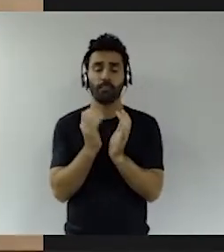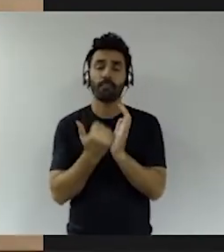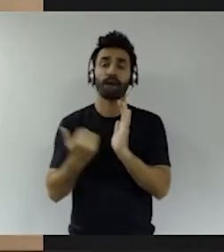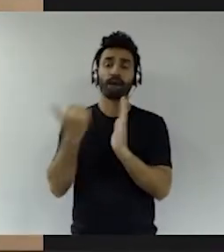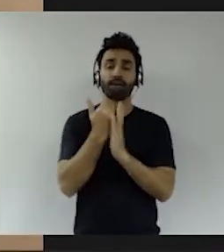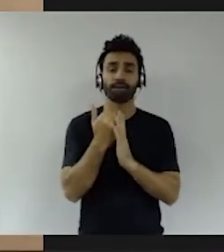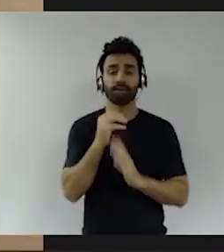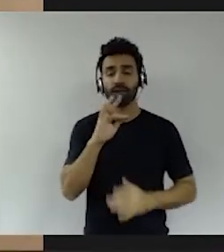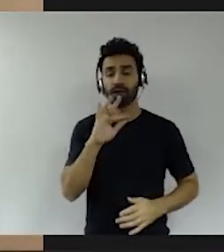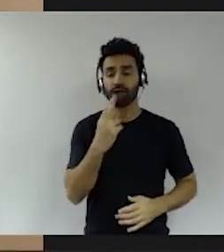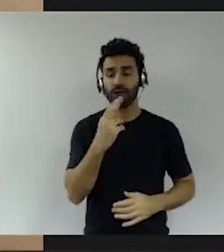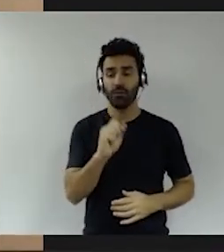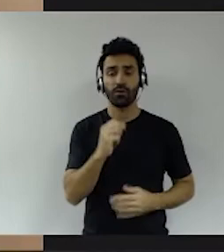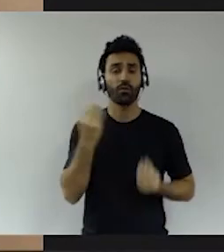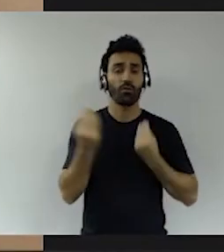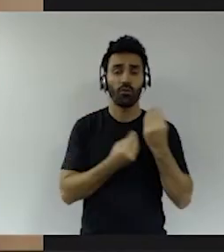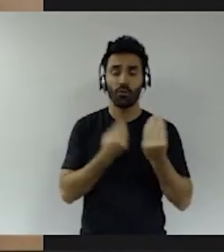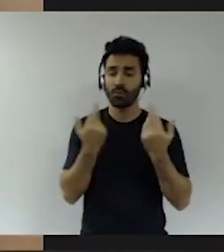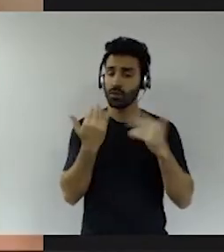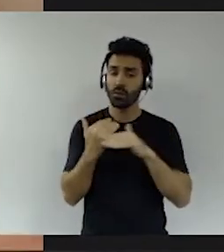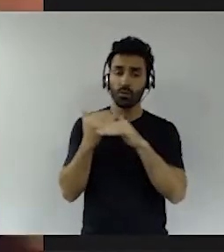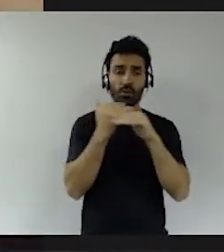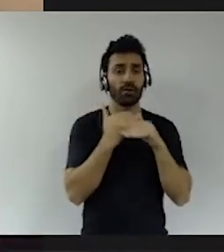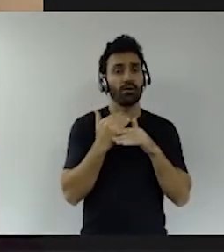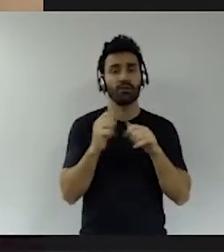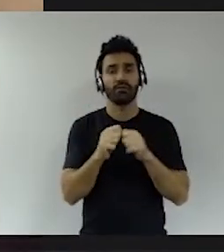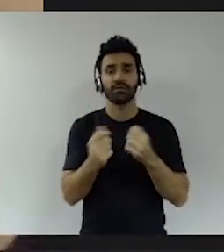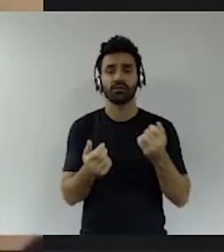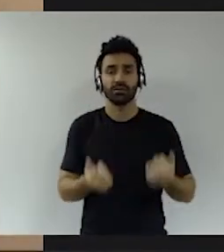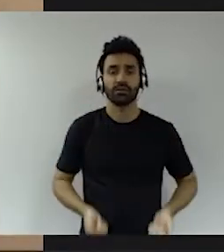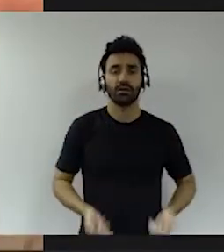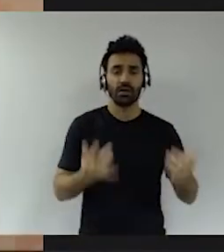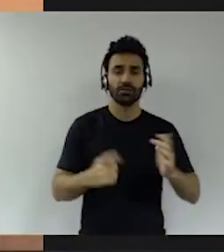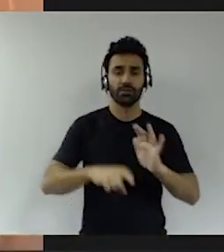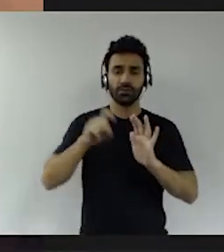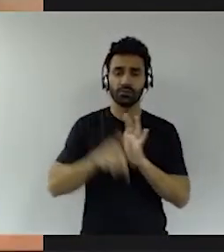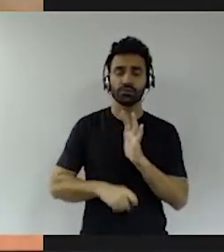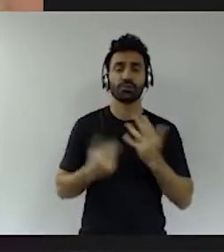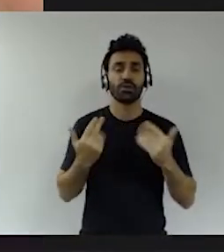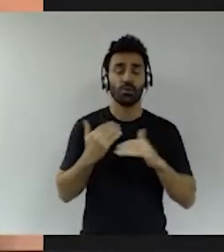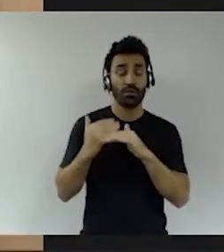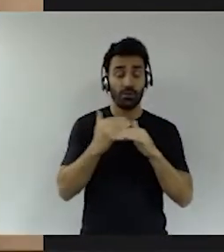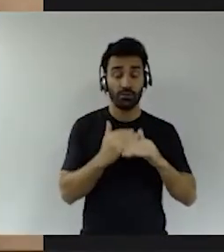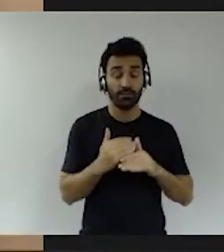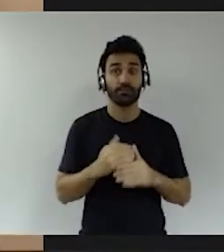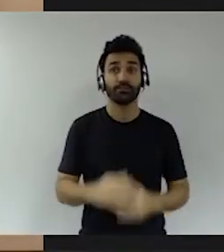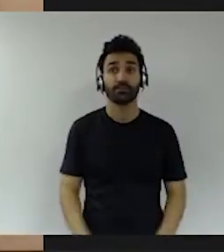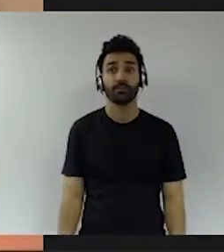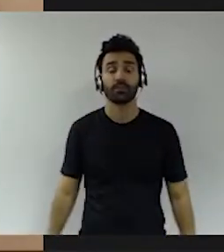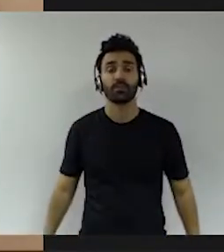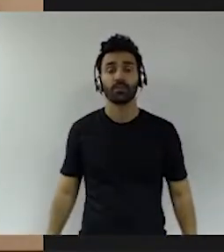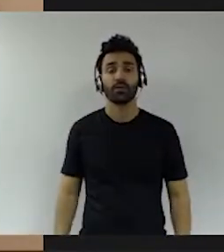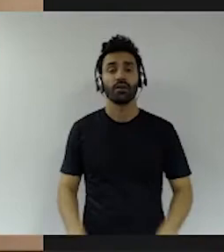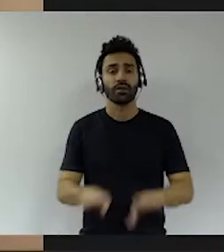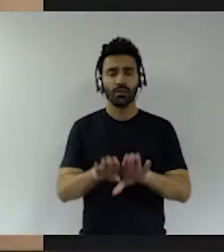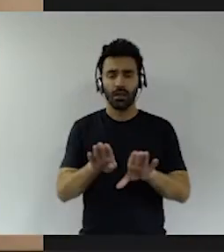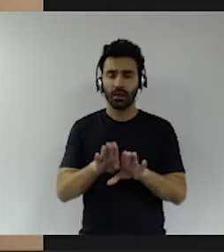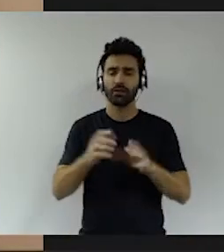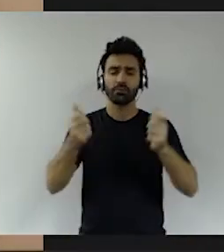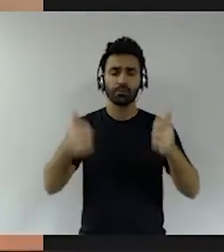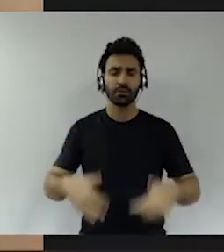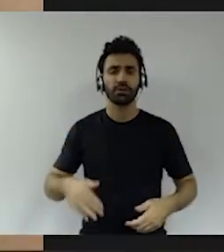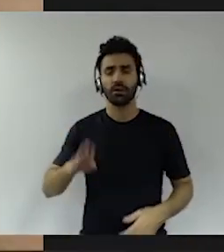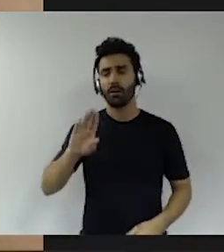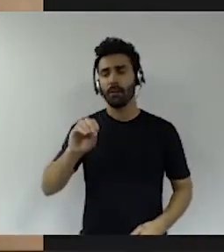pode equalizar através de um reequilíbrio dos gastos tributários, que também são desiguais. Fala-se tanto da Bolsa